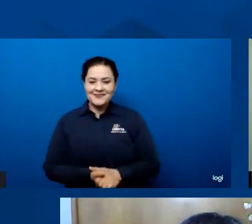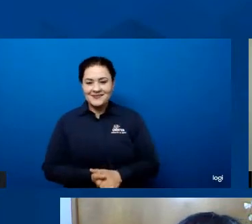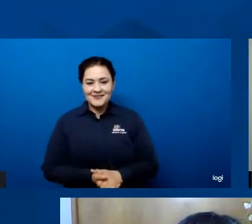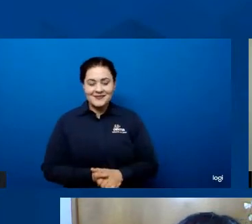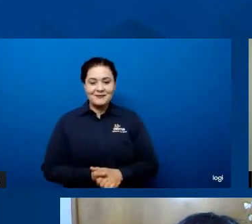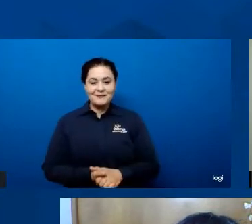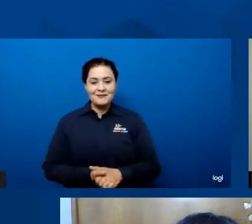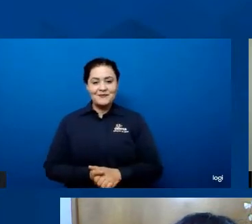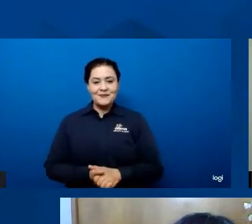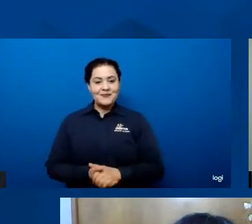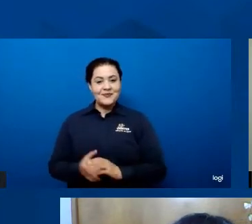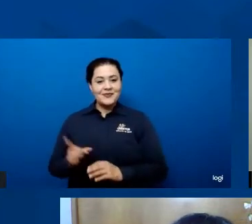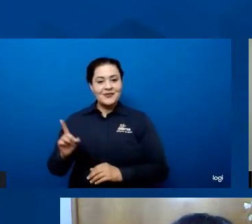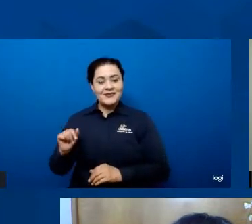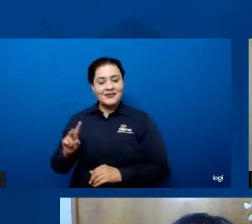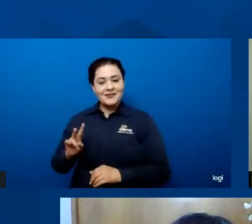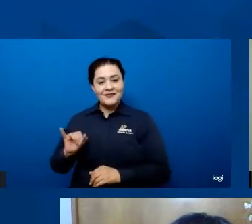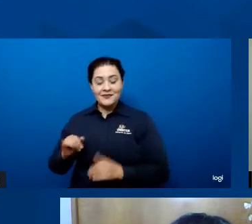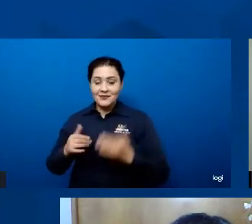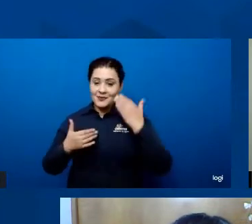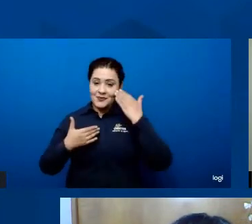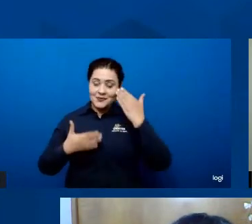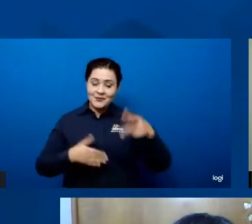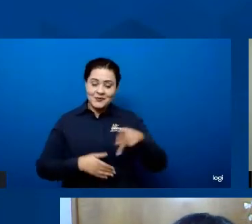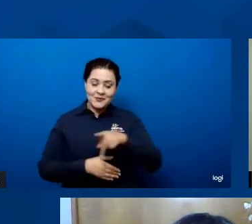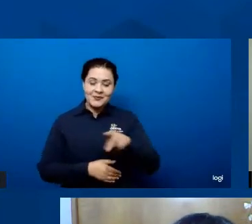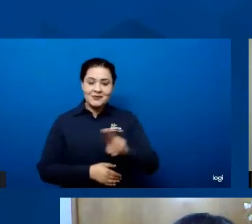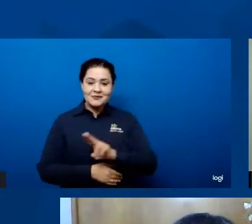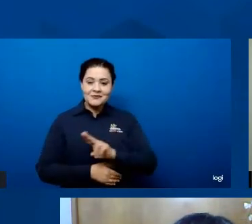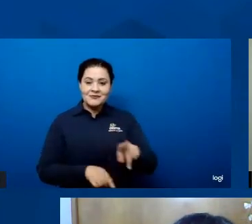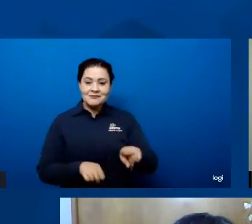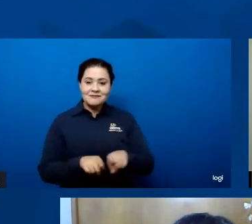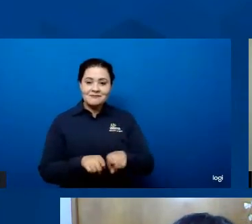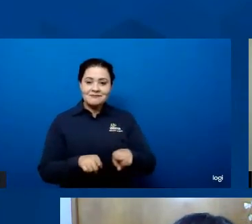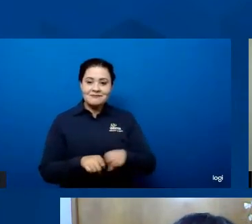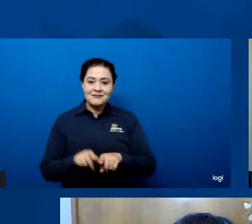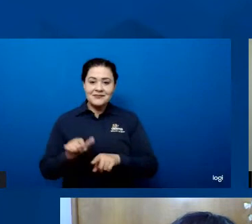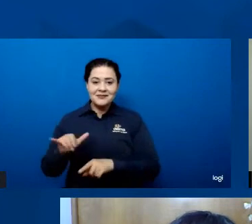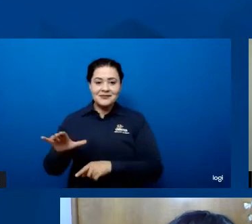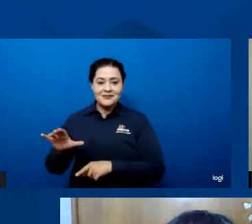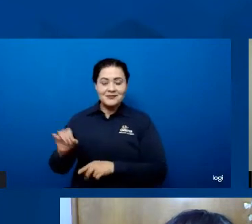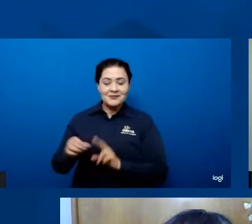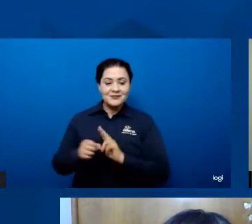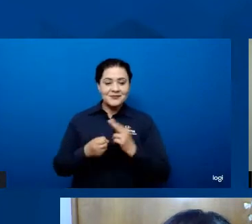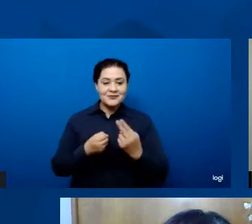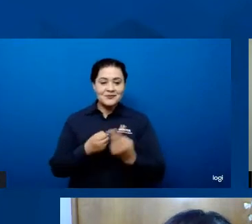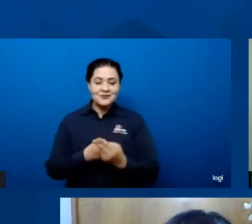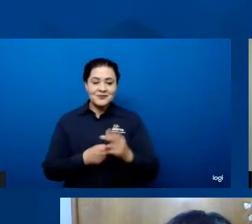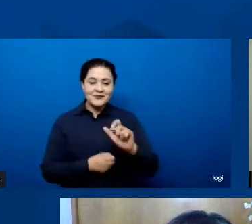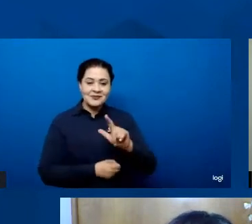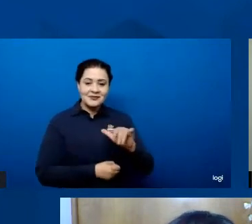Davi, eu quero agradecer em nome dos professores Elisa, do Elcio, né, da Uninter, a tua